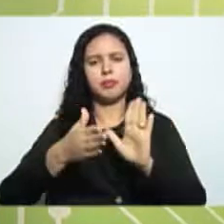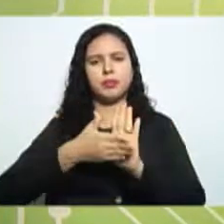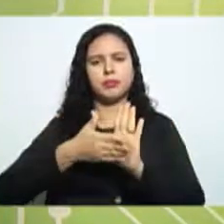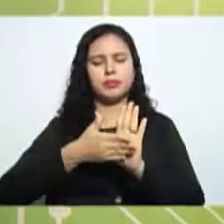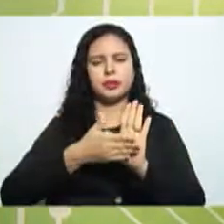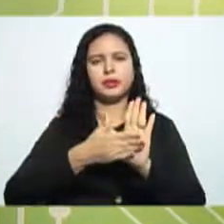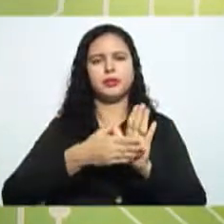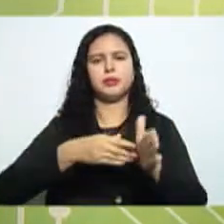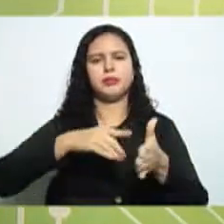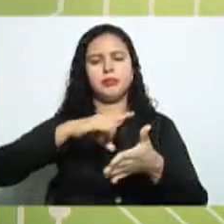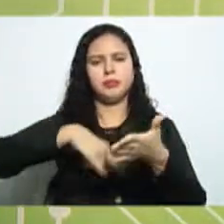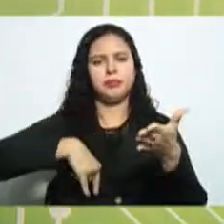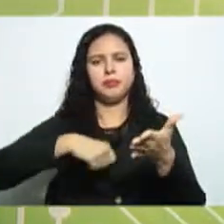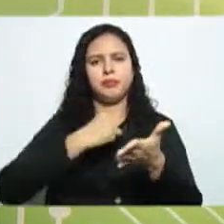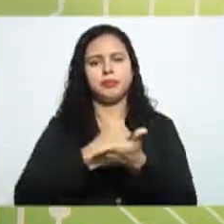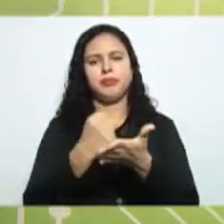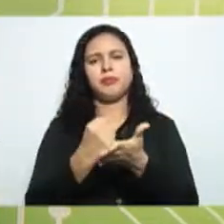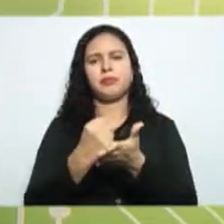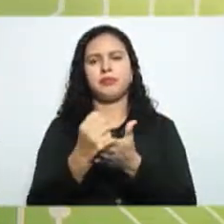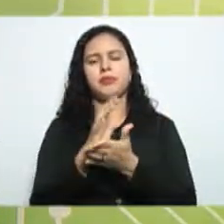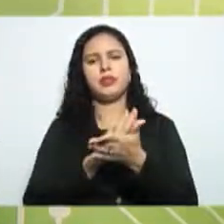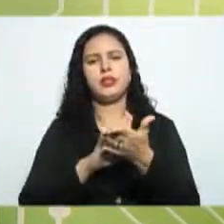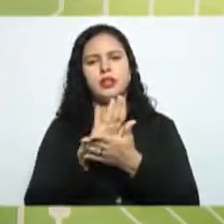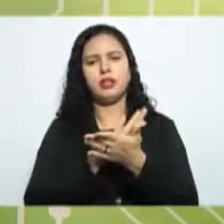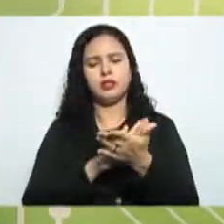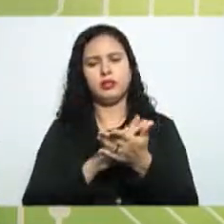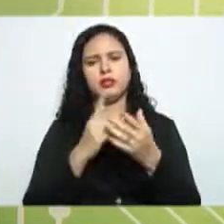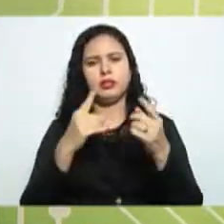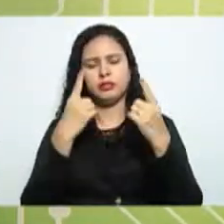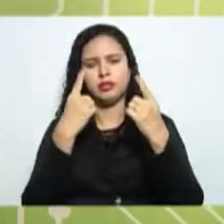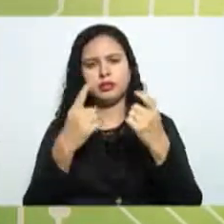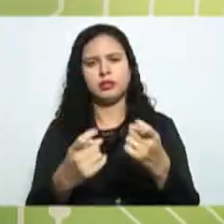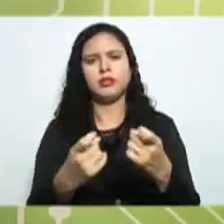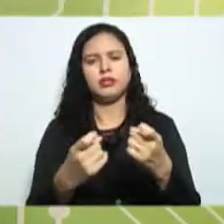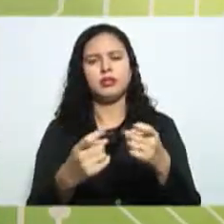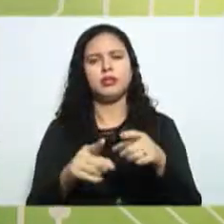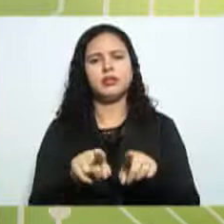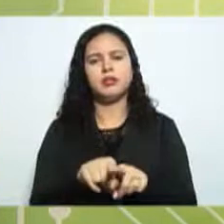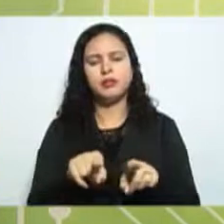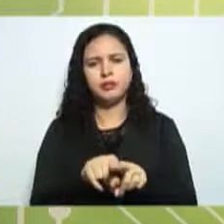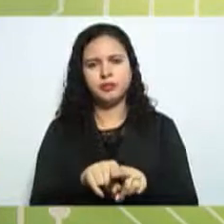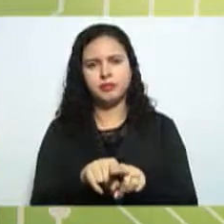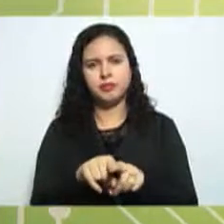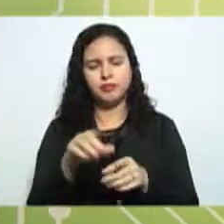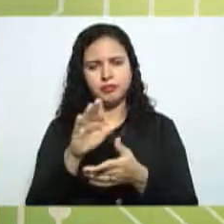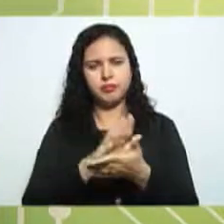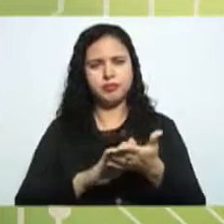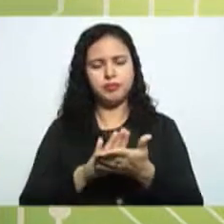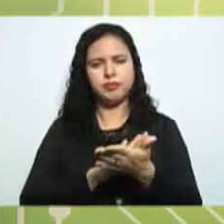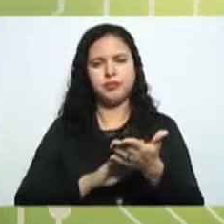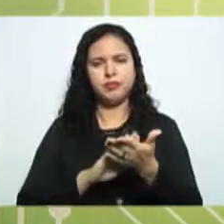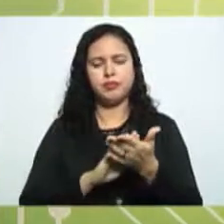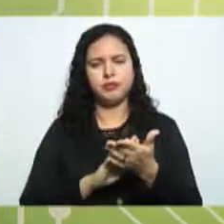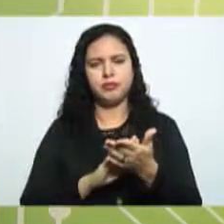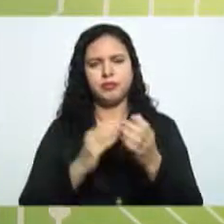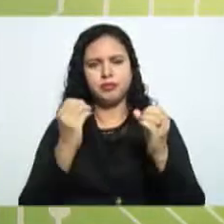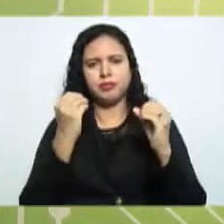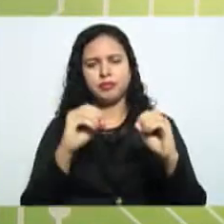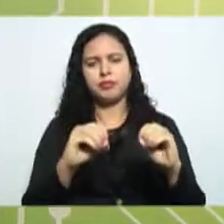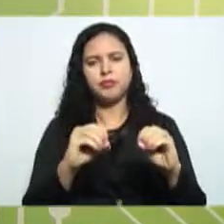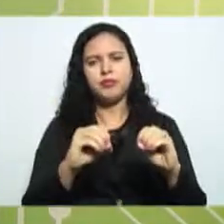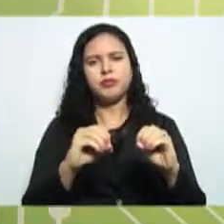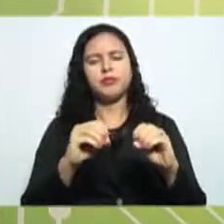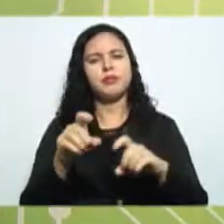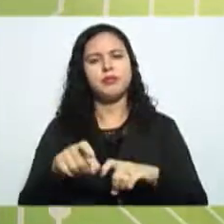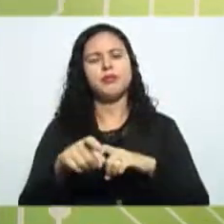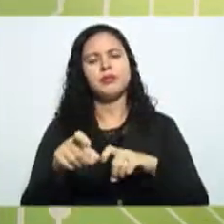não está regulamentado, e aí fica suscetível à violência, fica uma questão não definida, tem uma menor produtividade